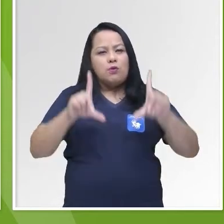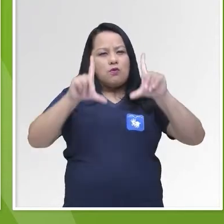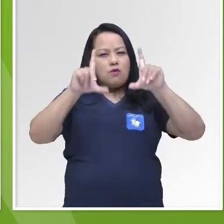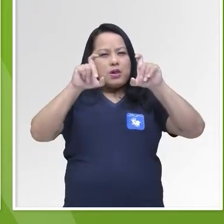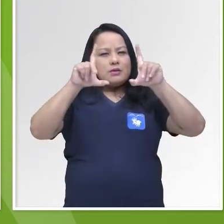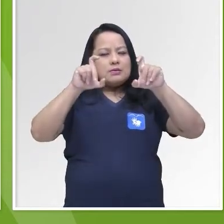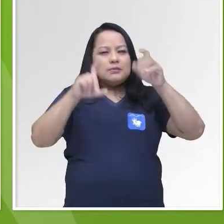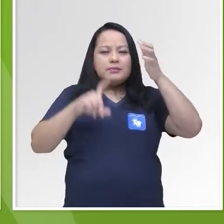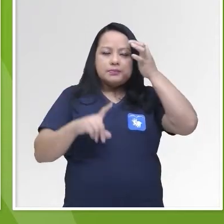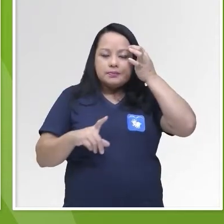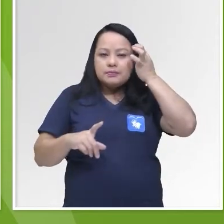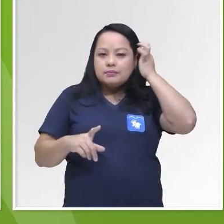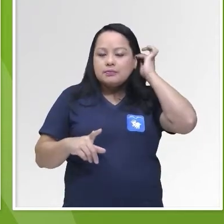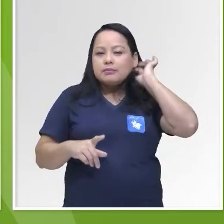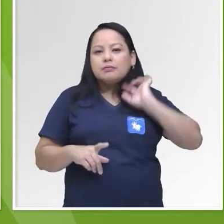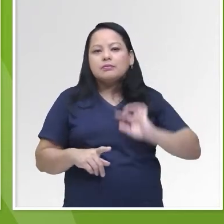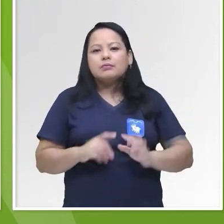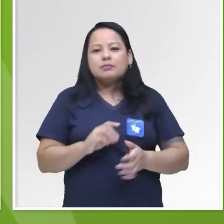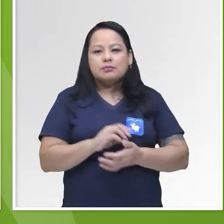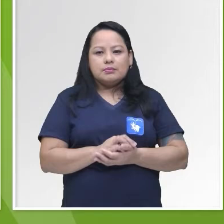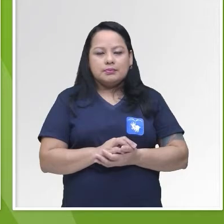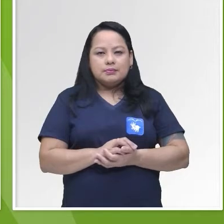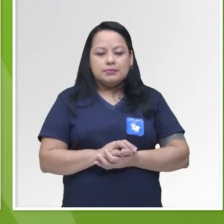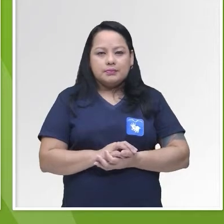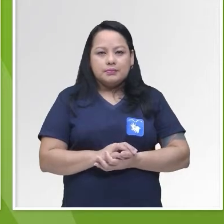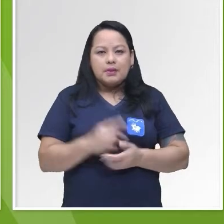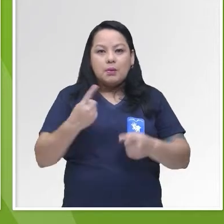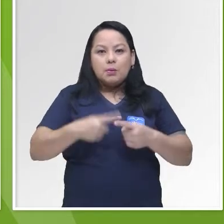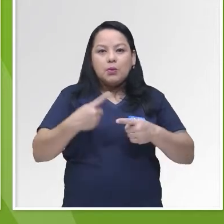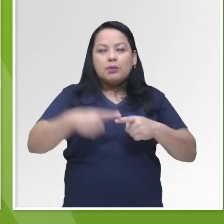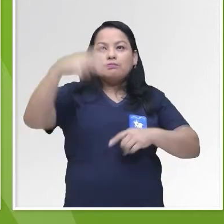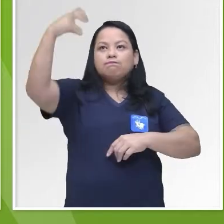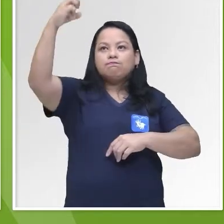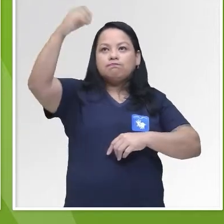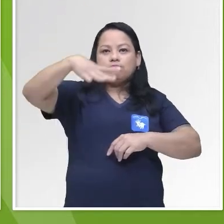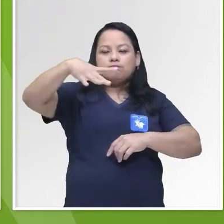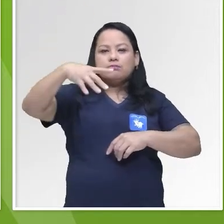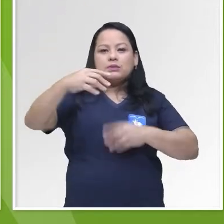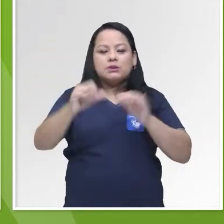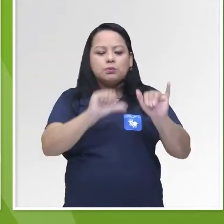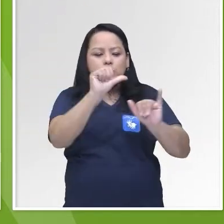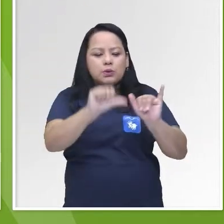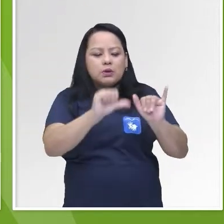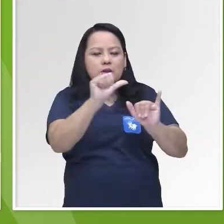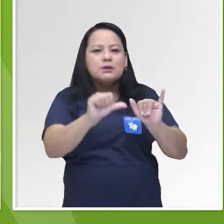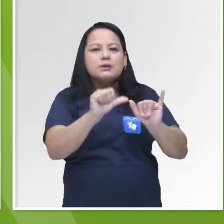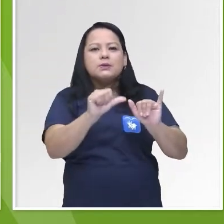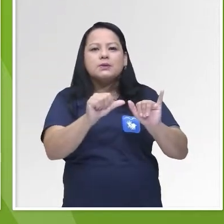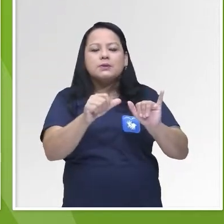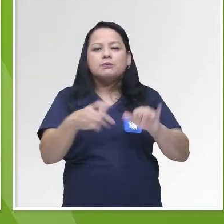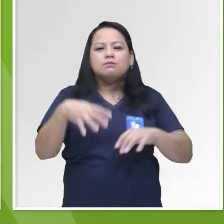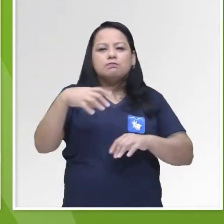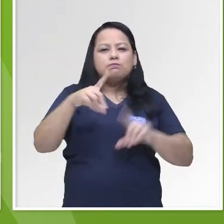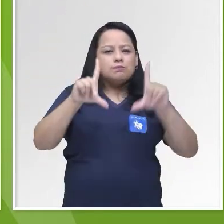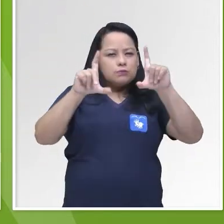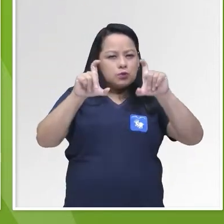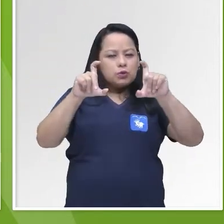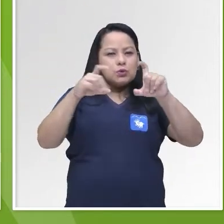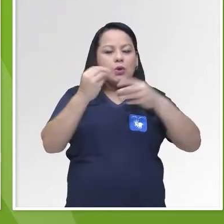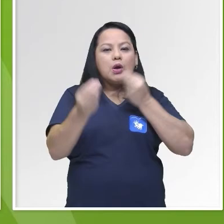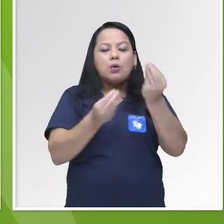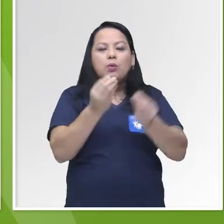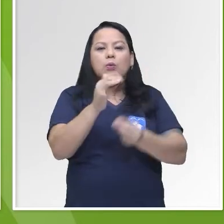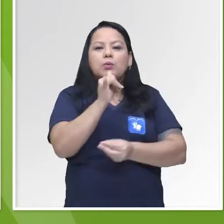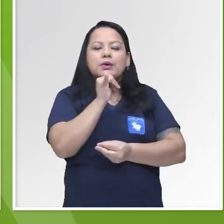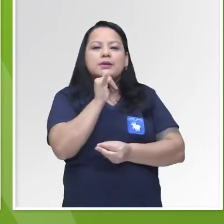tá bom? Na presença da luz. Esse tipo de reação química do flash é um